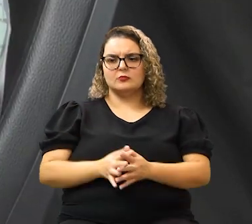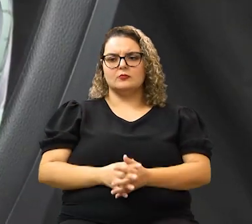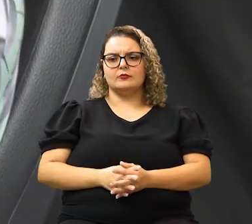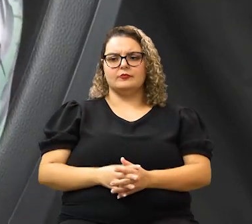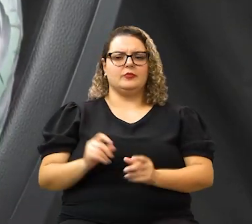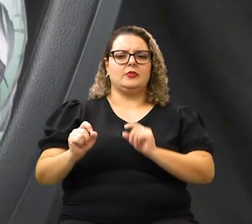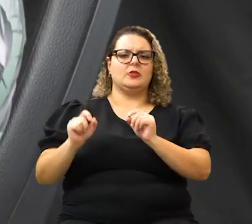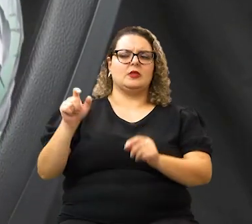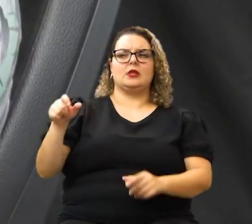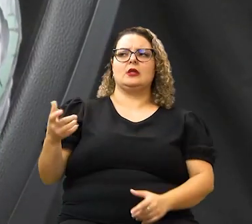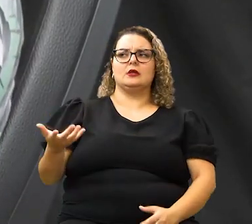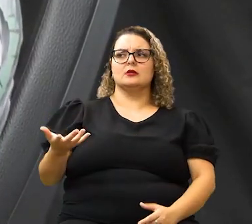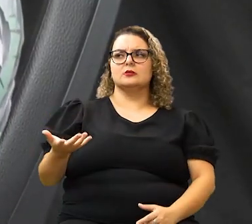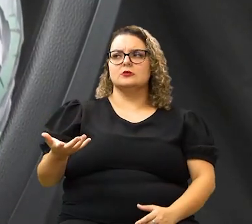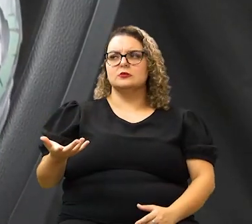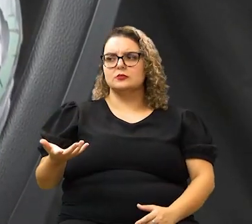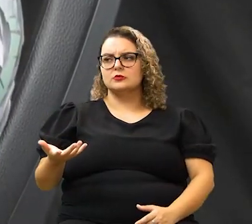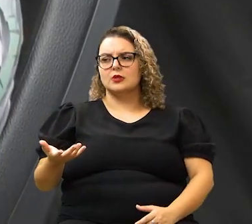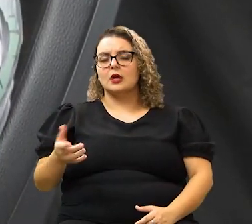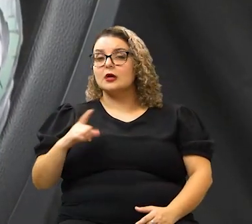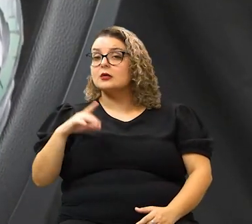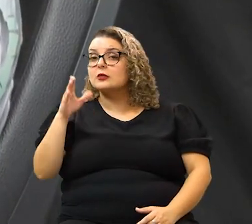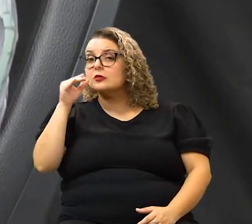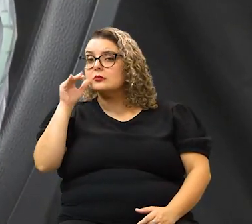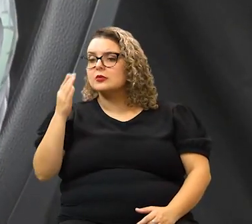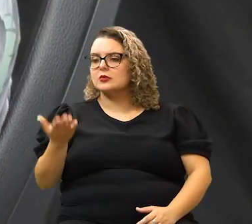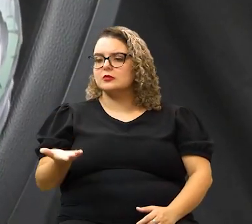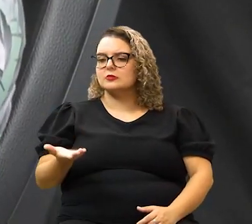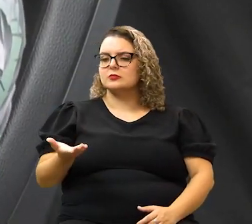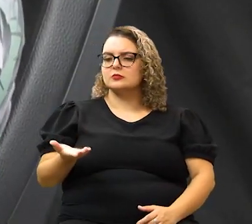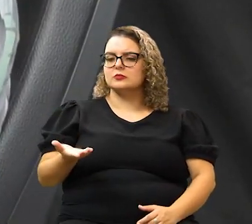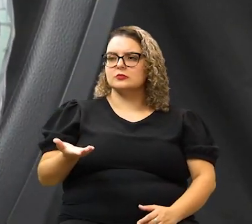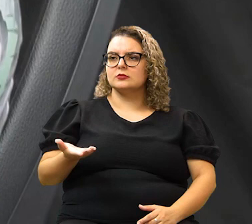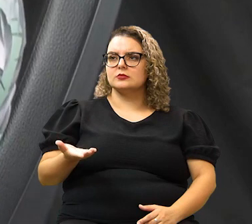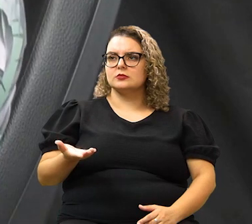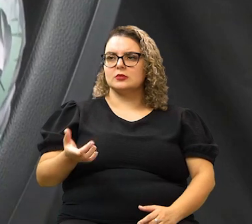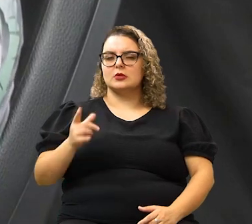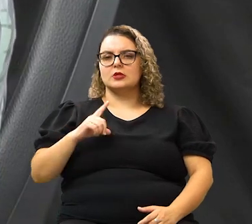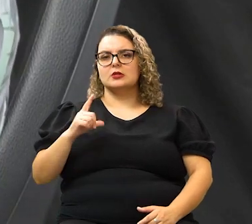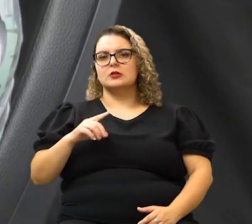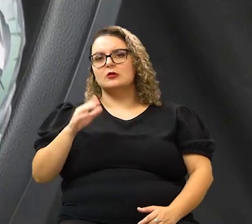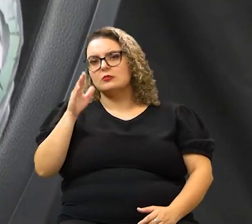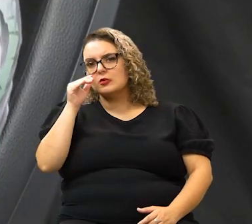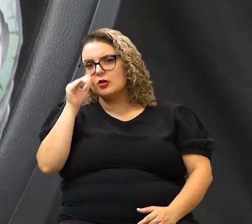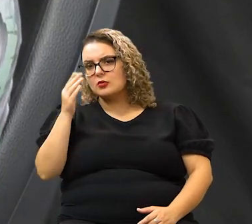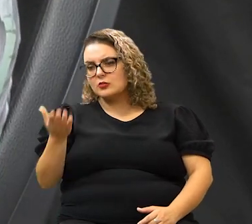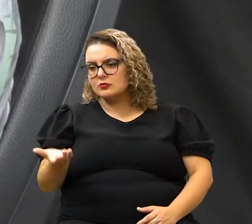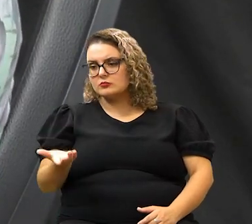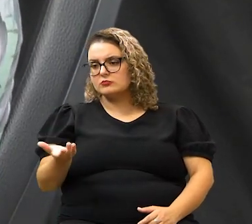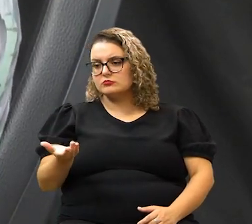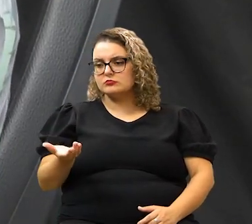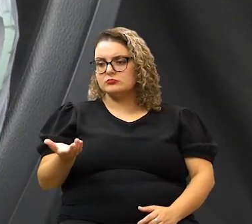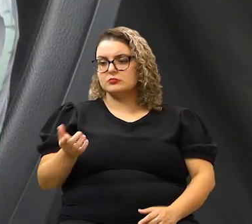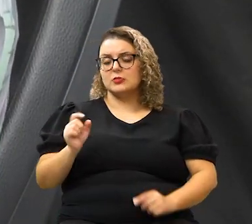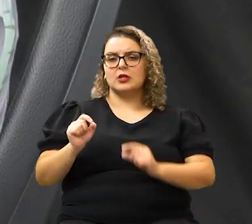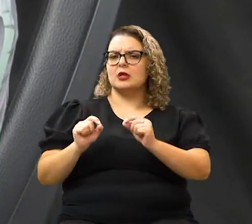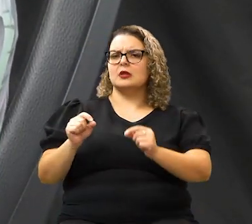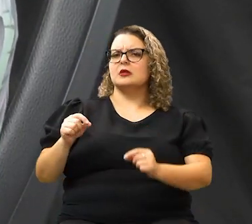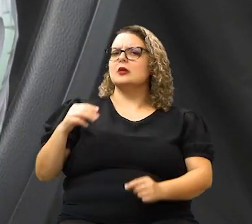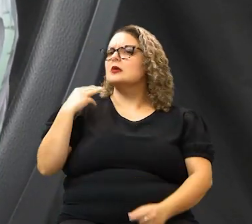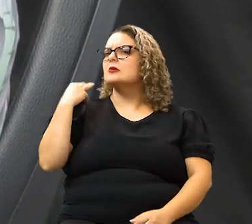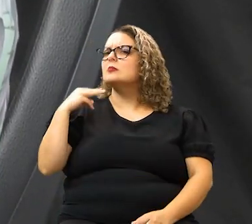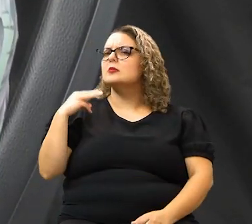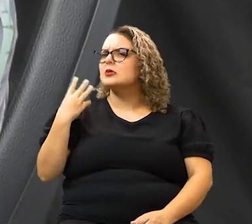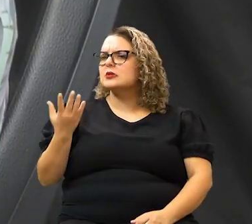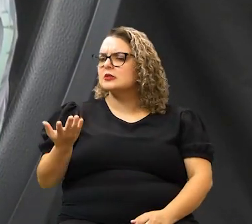gerou uma curiosidade, sabe? Gerou uma curiosidade sobre quem é Mariana e tudo mais. Sim.